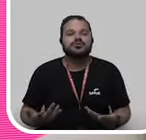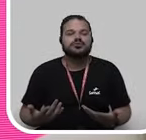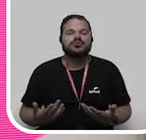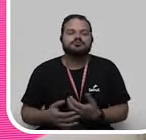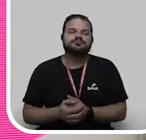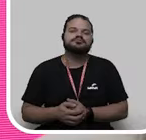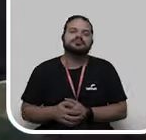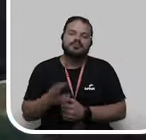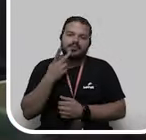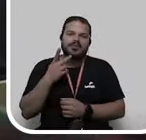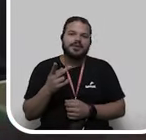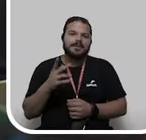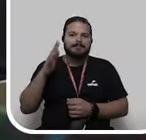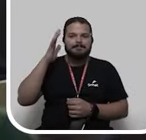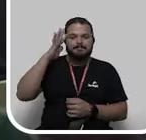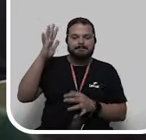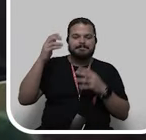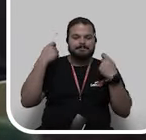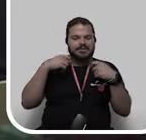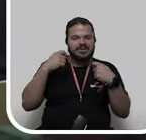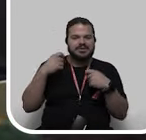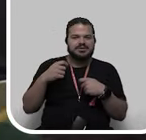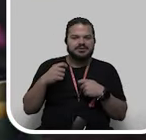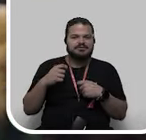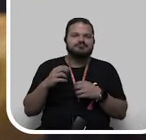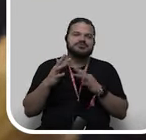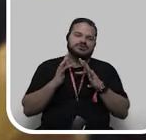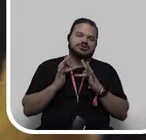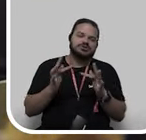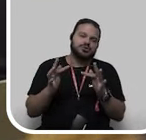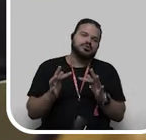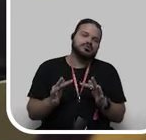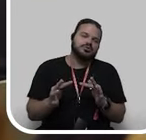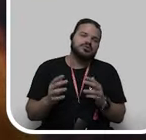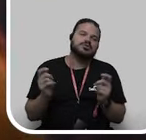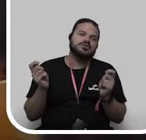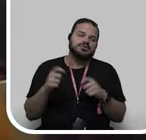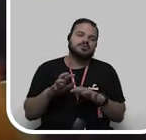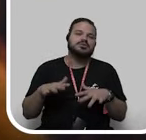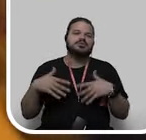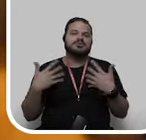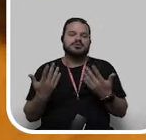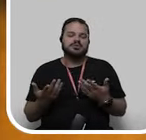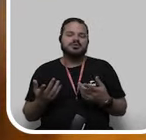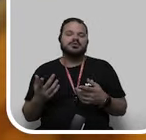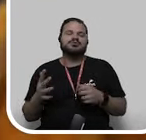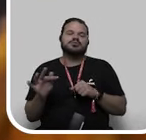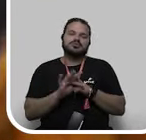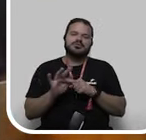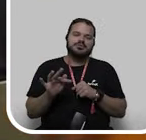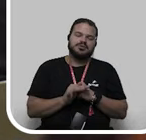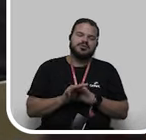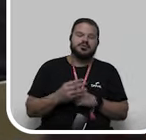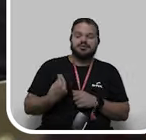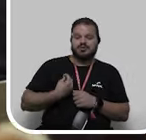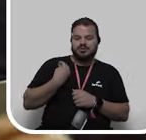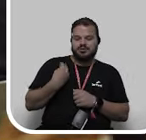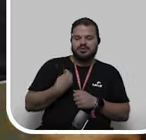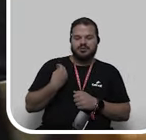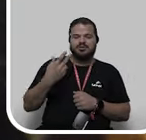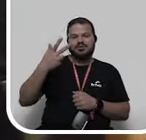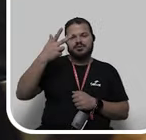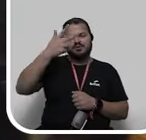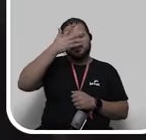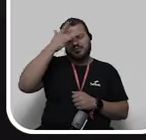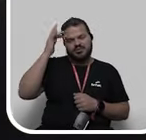precisa pensar em todos os aspectos, tanto tecnologicamente, tanto corporativamente, como na nossa vida pessoal, o que